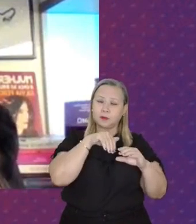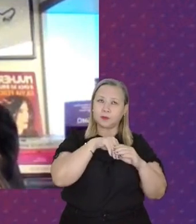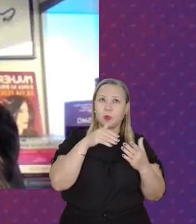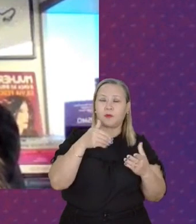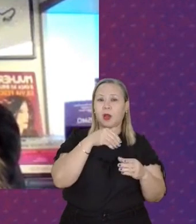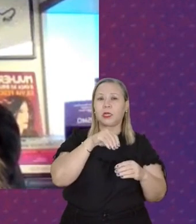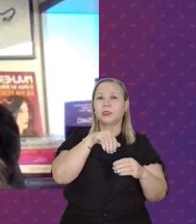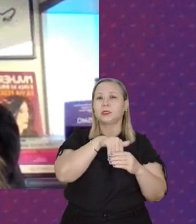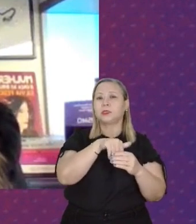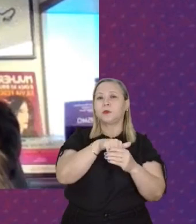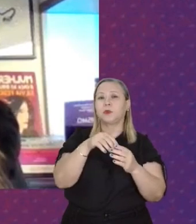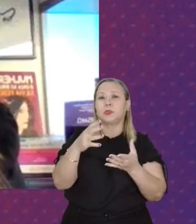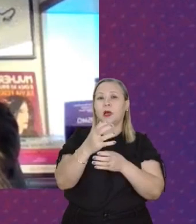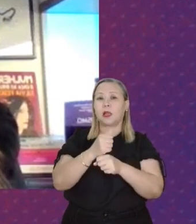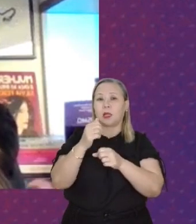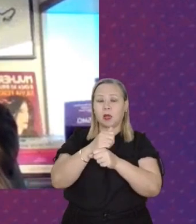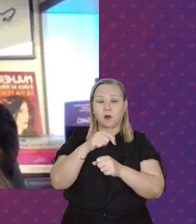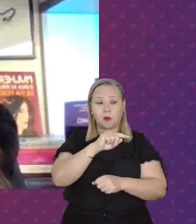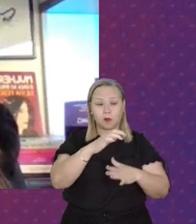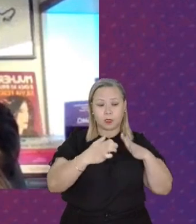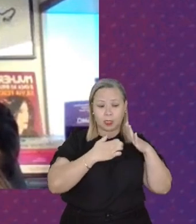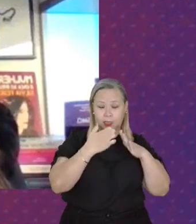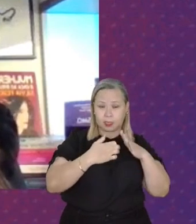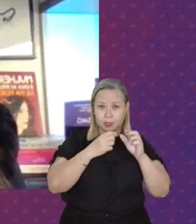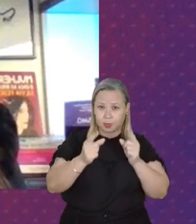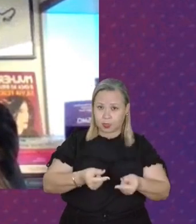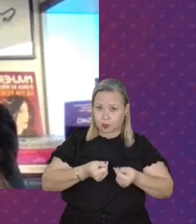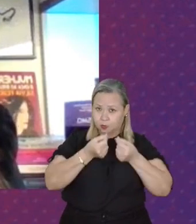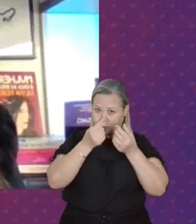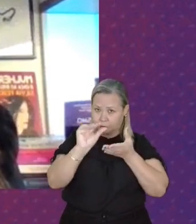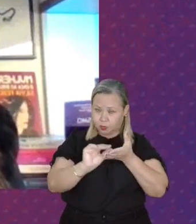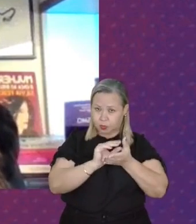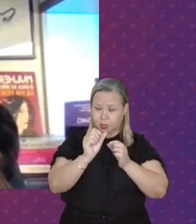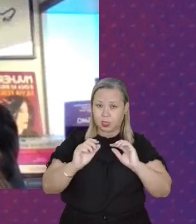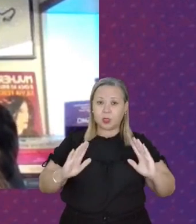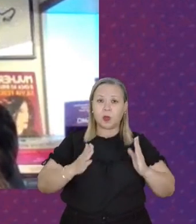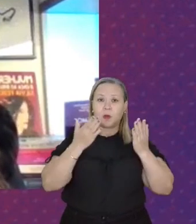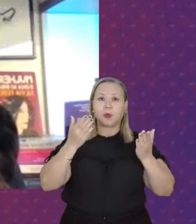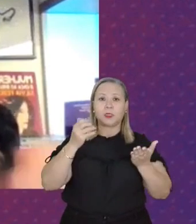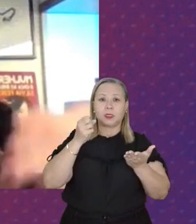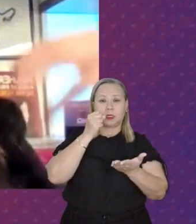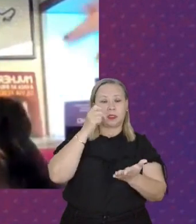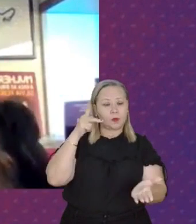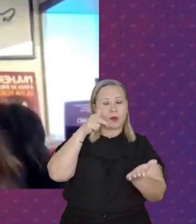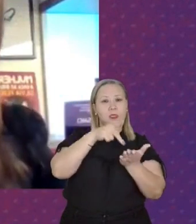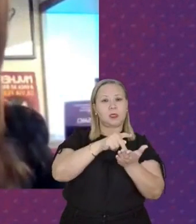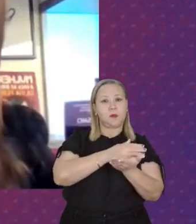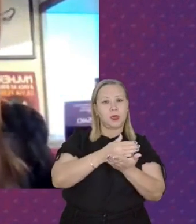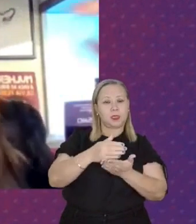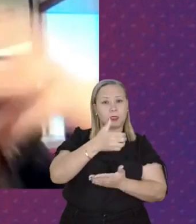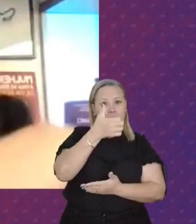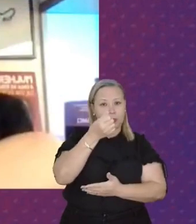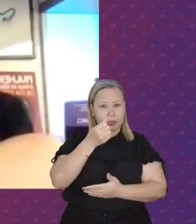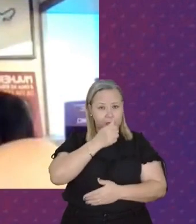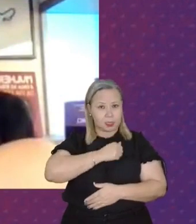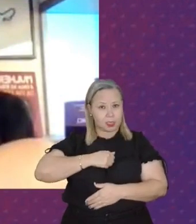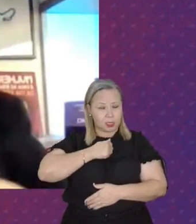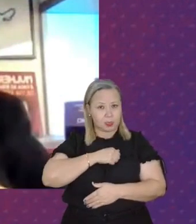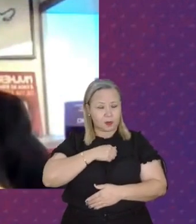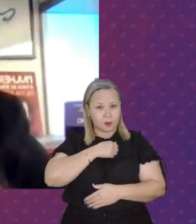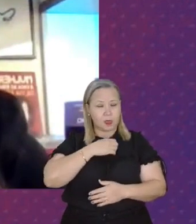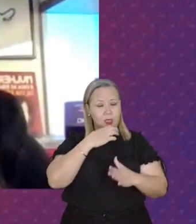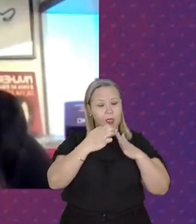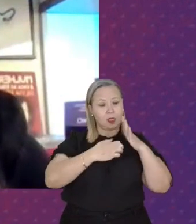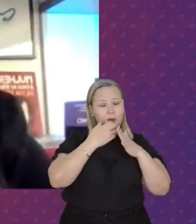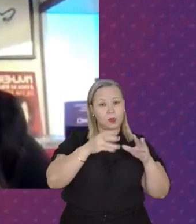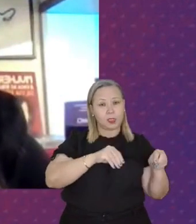conta dessas empresas, e caso a sua campanha seja oficializada ali a partir do dia 16 de agosto, as empresas vão